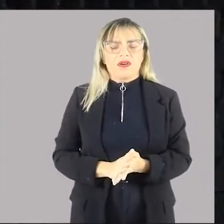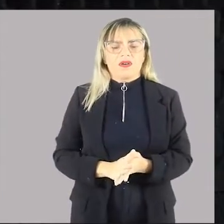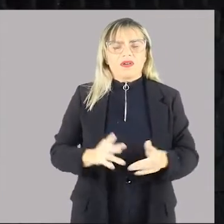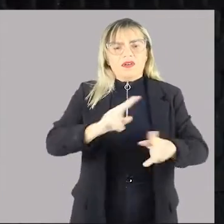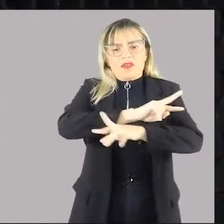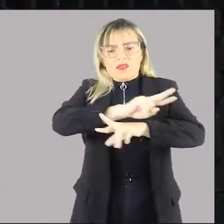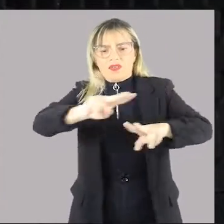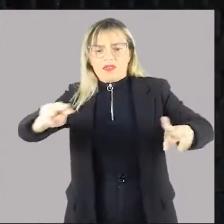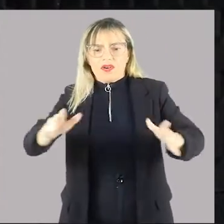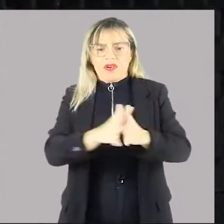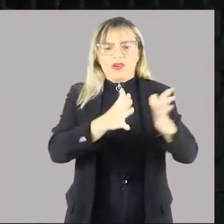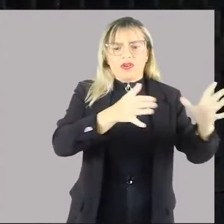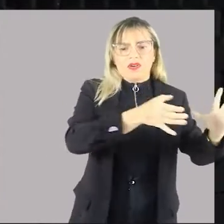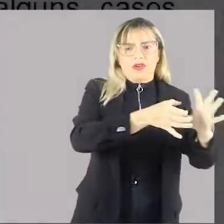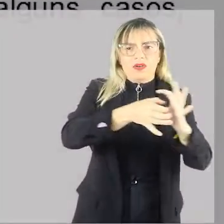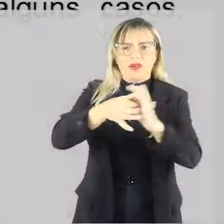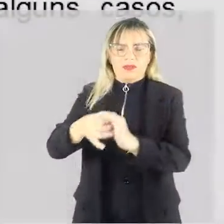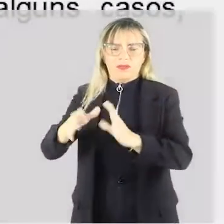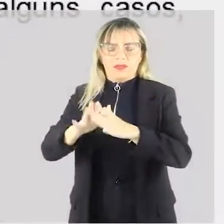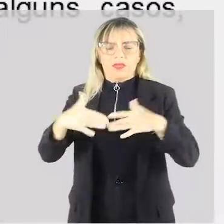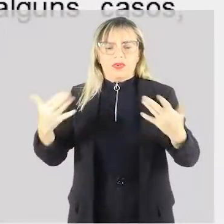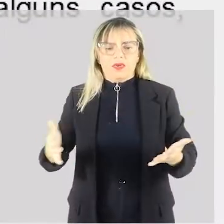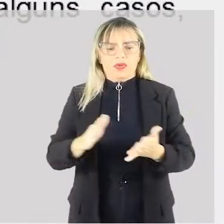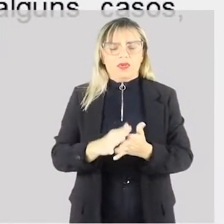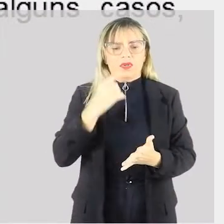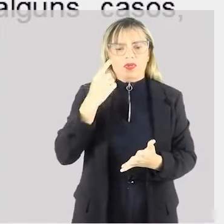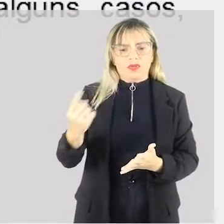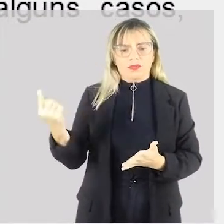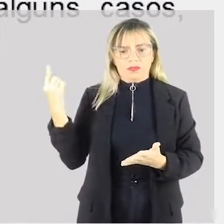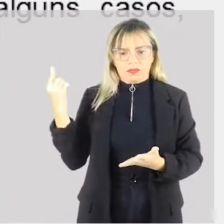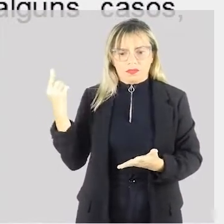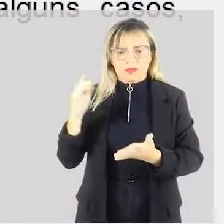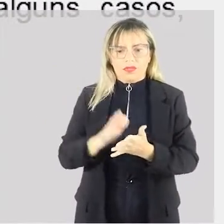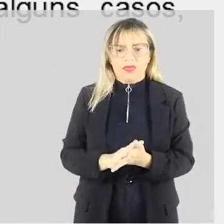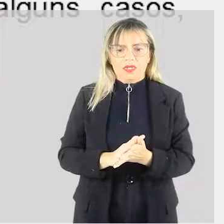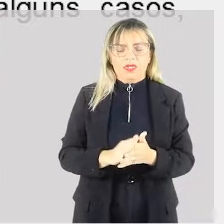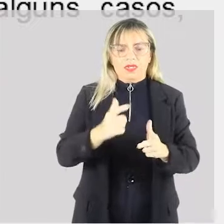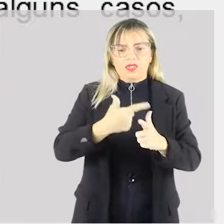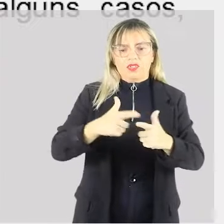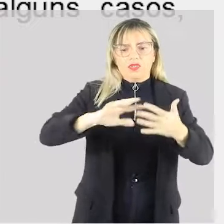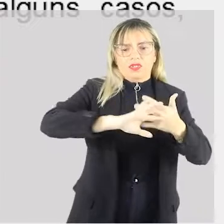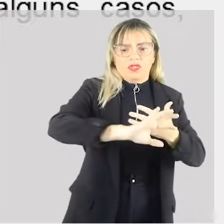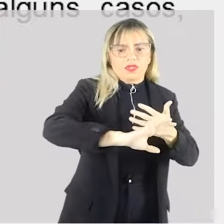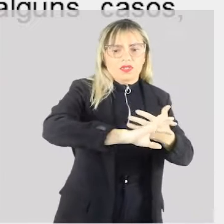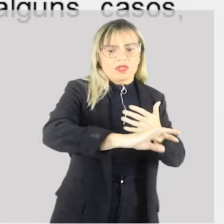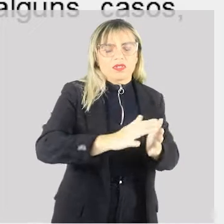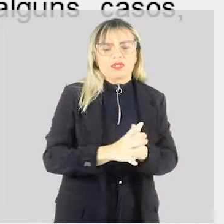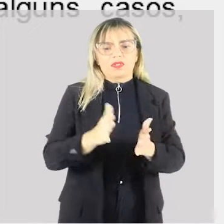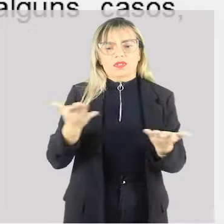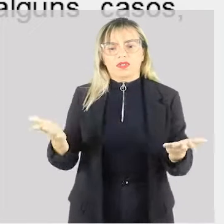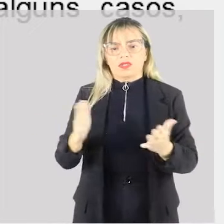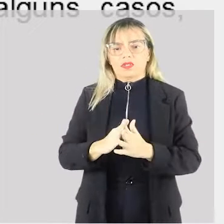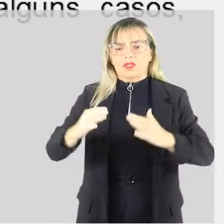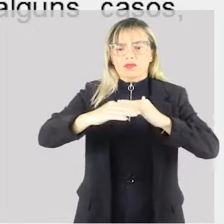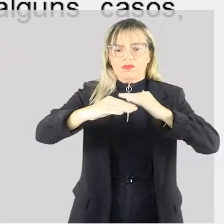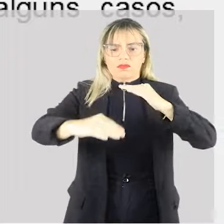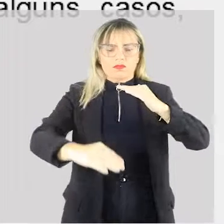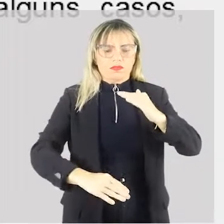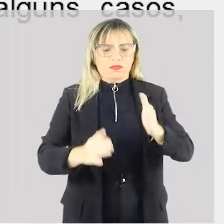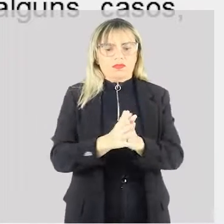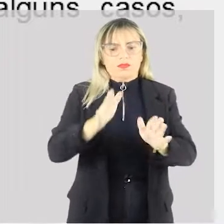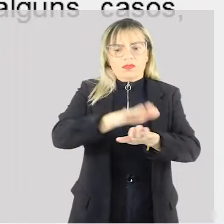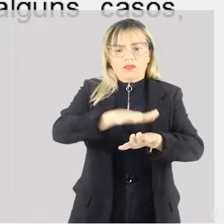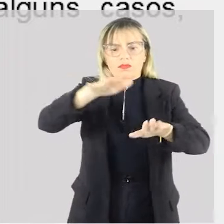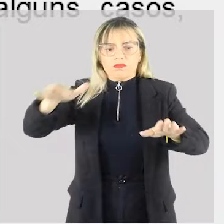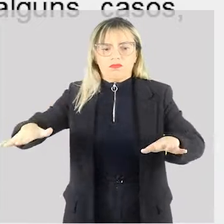Tá? Entrando, evidentemente, numa questão em torno do quê? Da estratificação, da desigualdade e